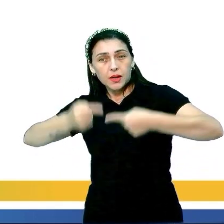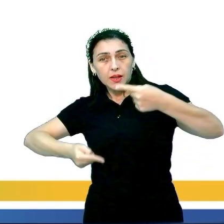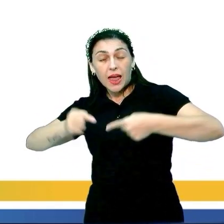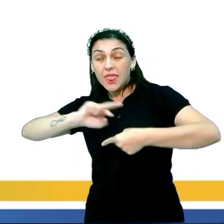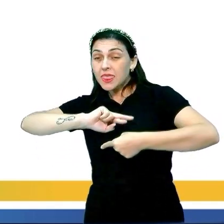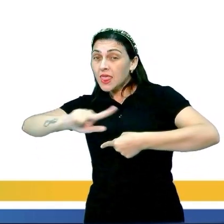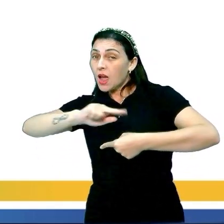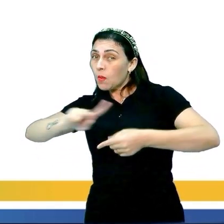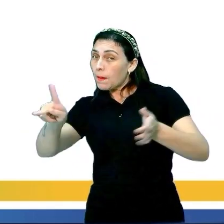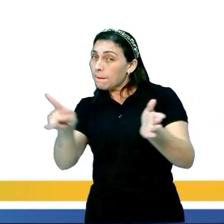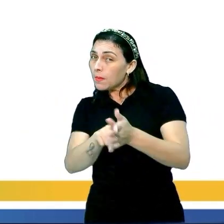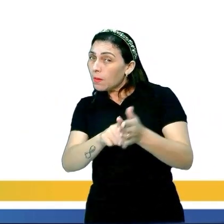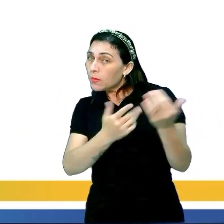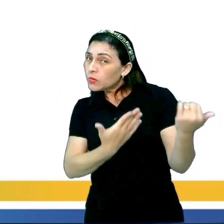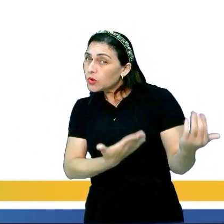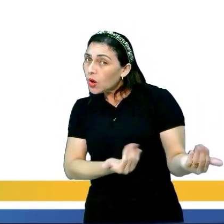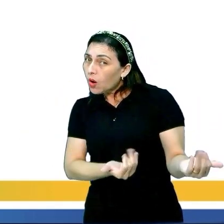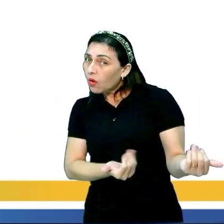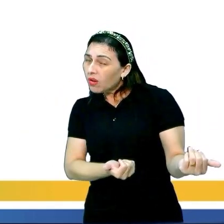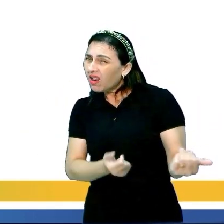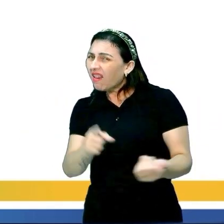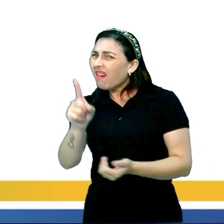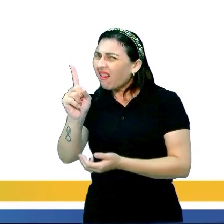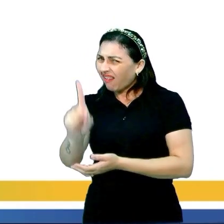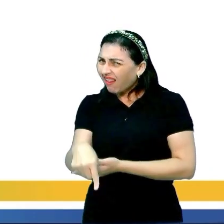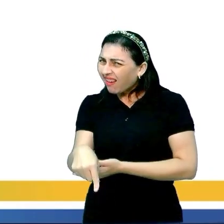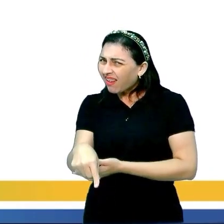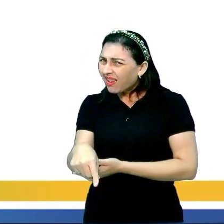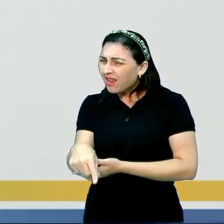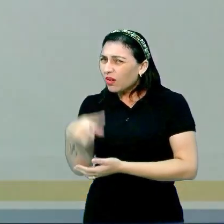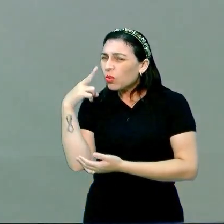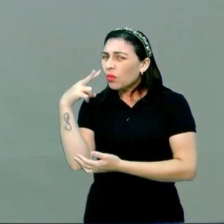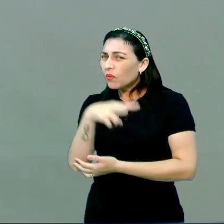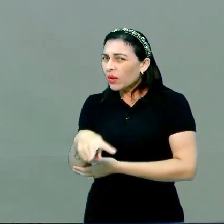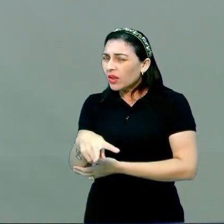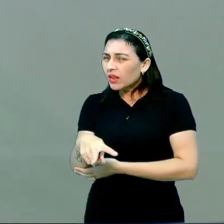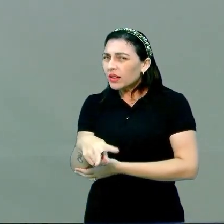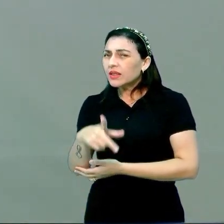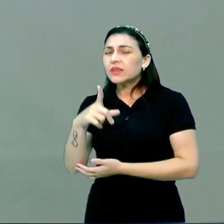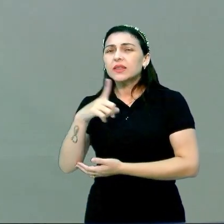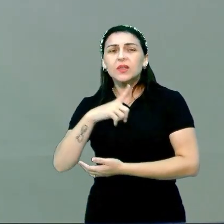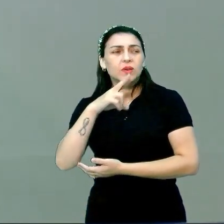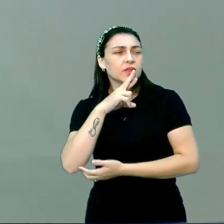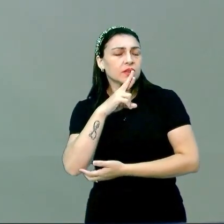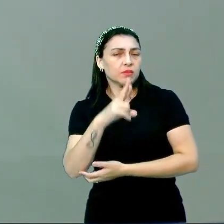política não é para os jovens? É isso mesmo que eu estou lendo? Ela